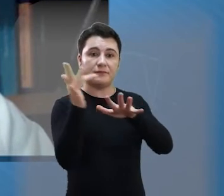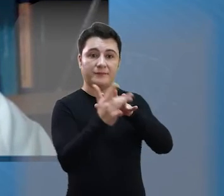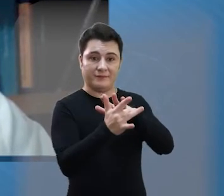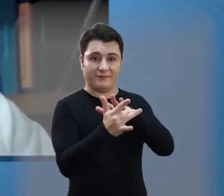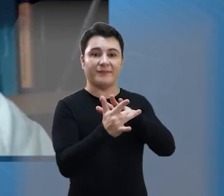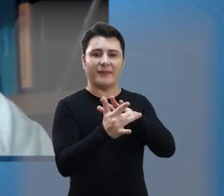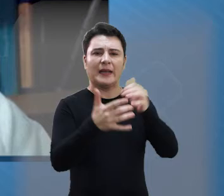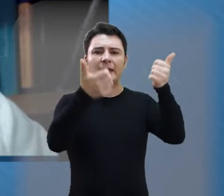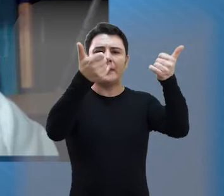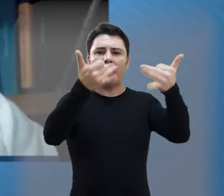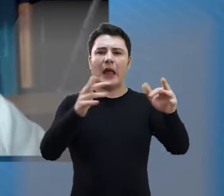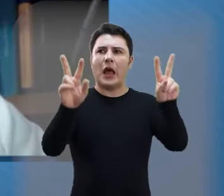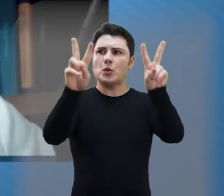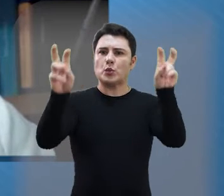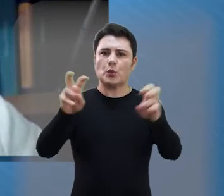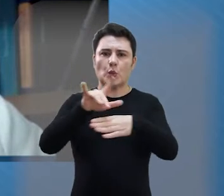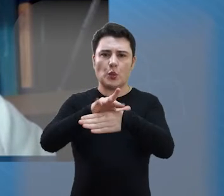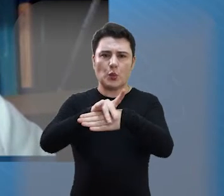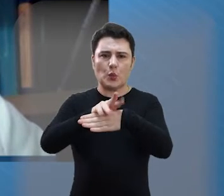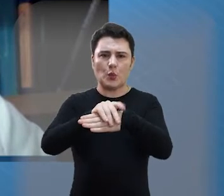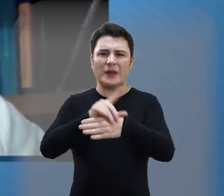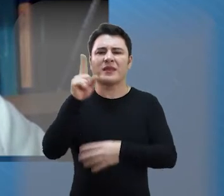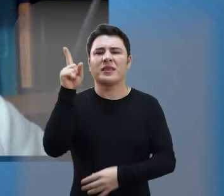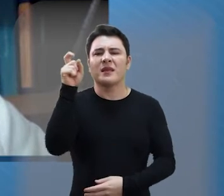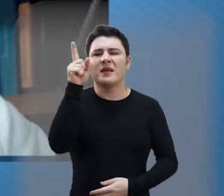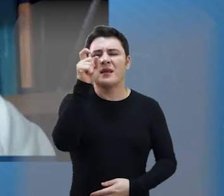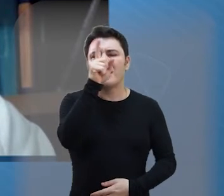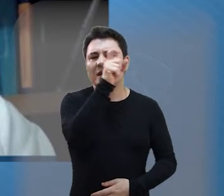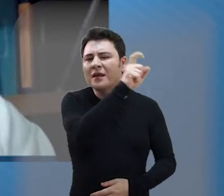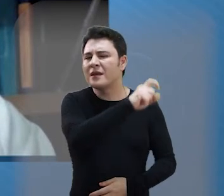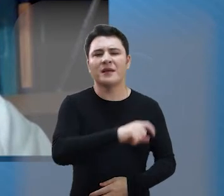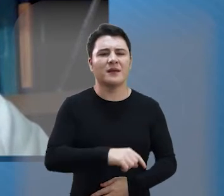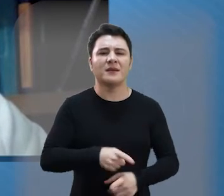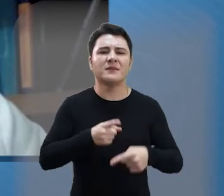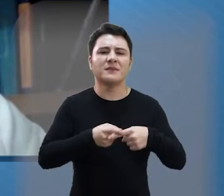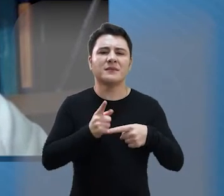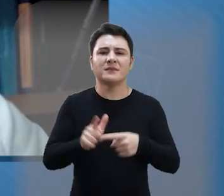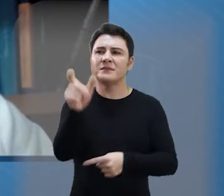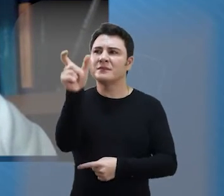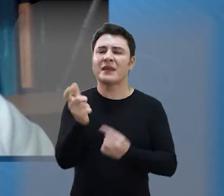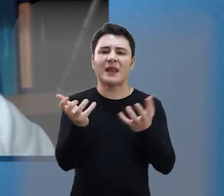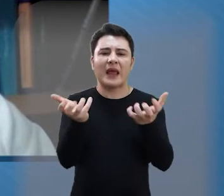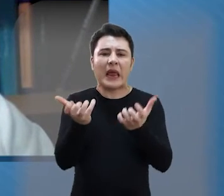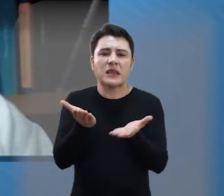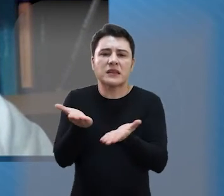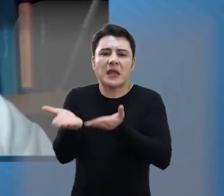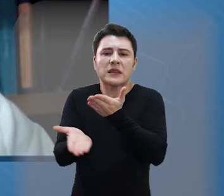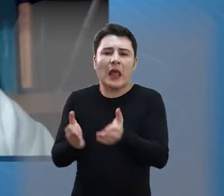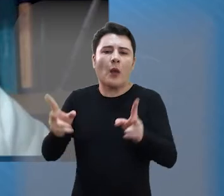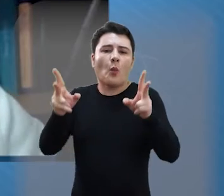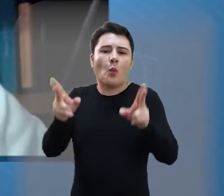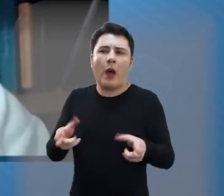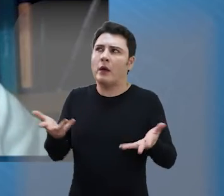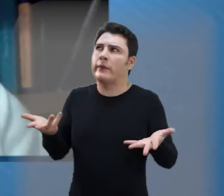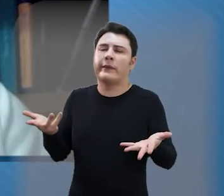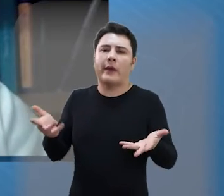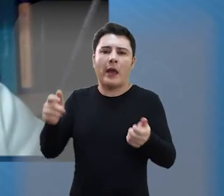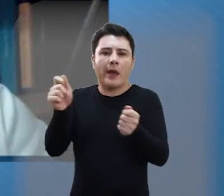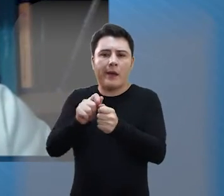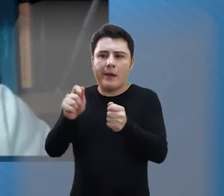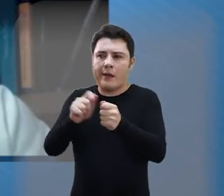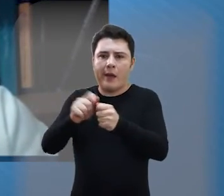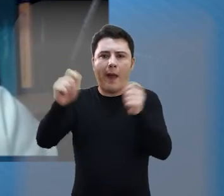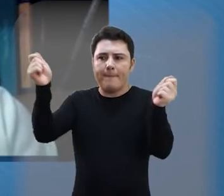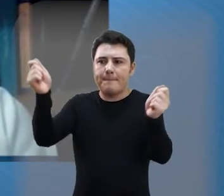tá? Já falar de doença no meio, na mídia social já é complicado. Muitas vezes o paciente quer